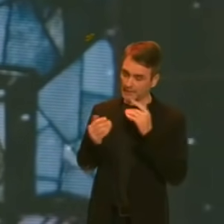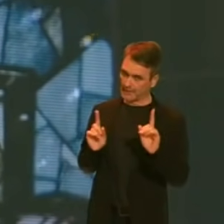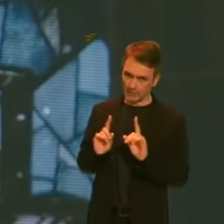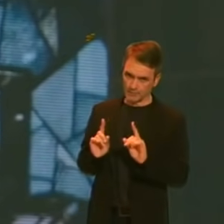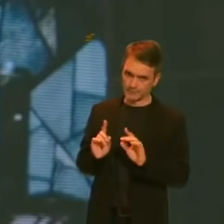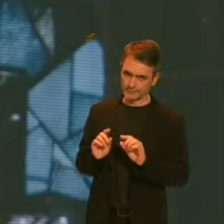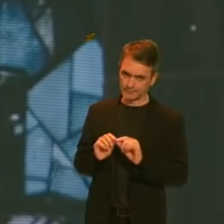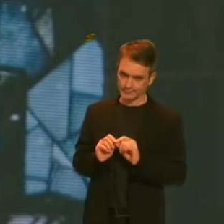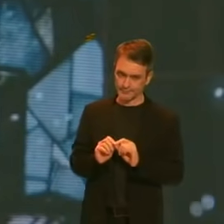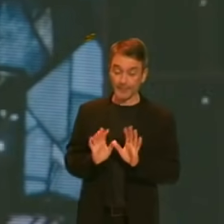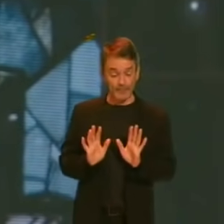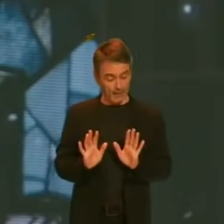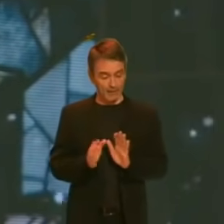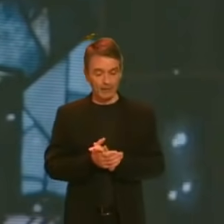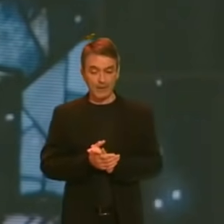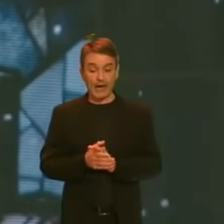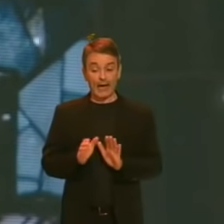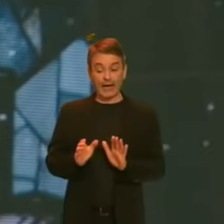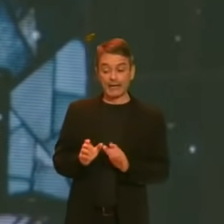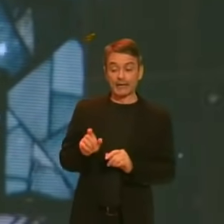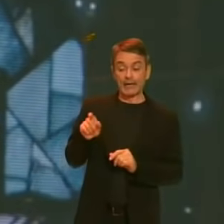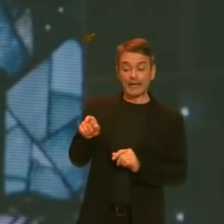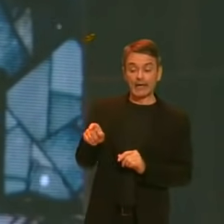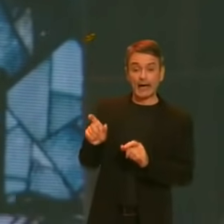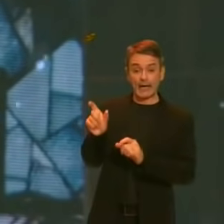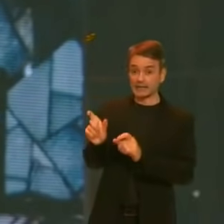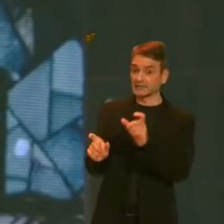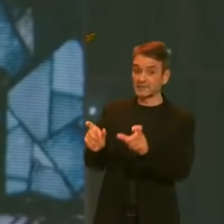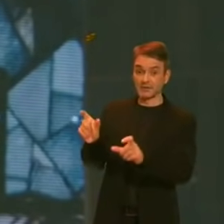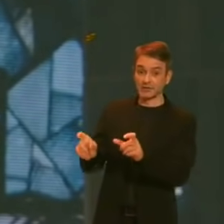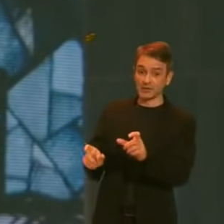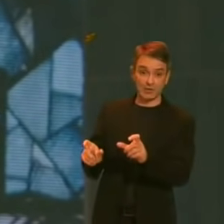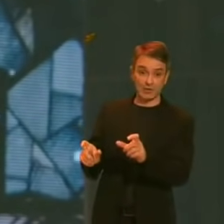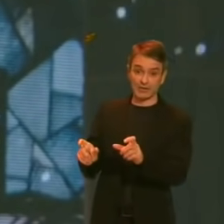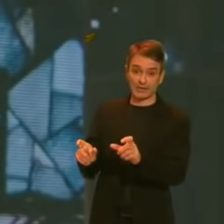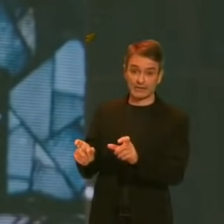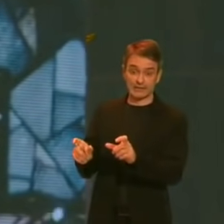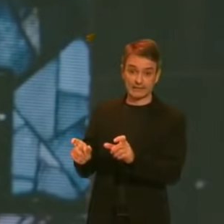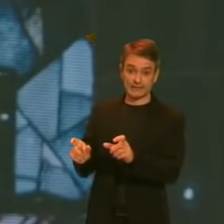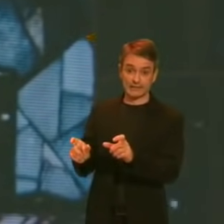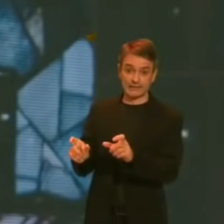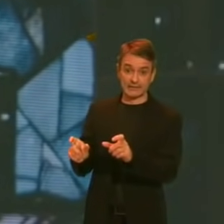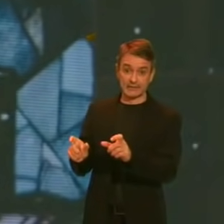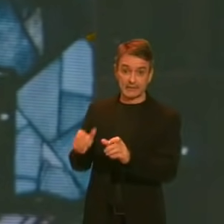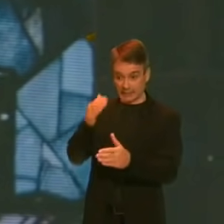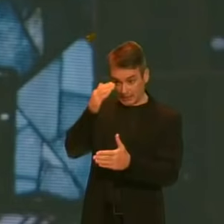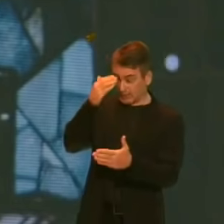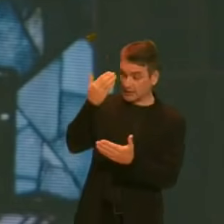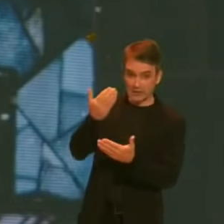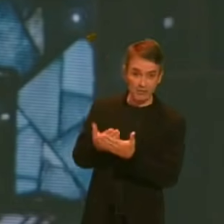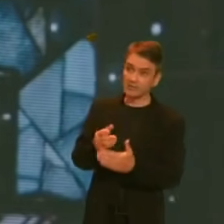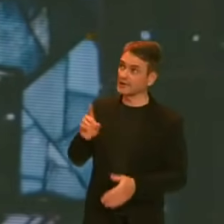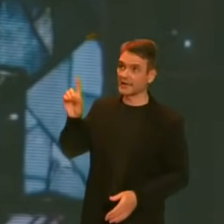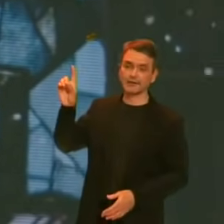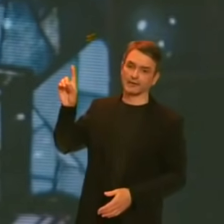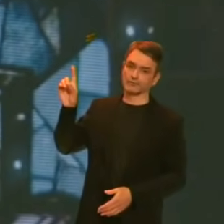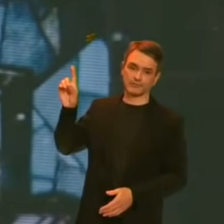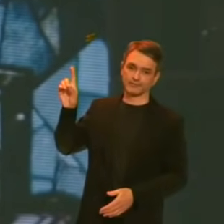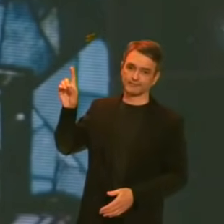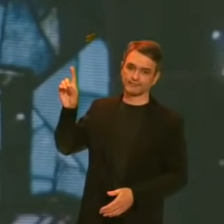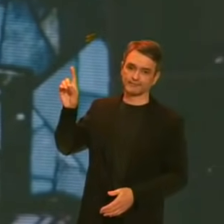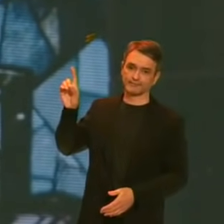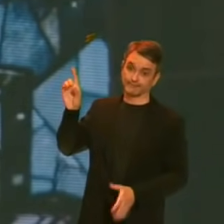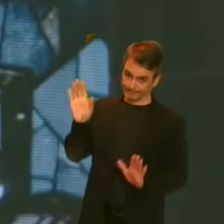está naqueles que não temem a Deus. E eles são comparados a gafanhotos